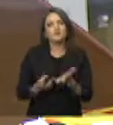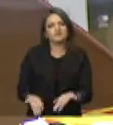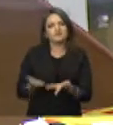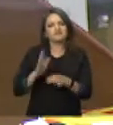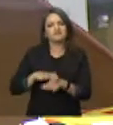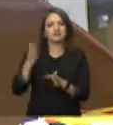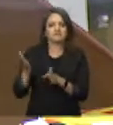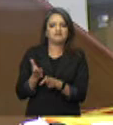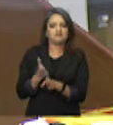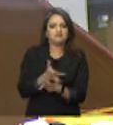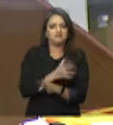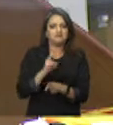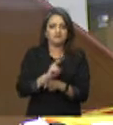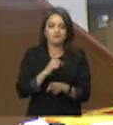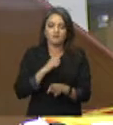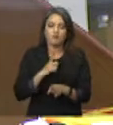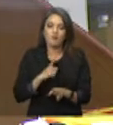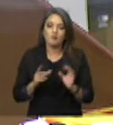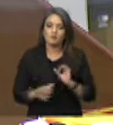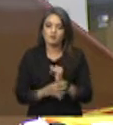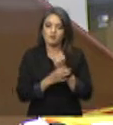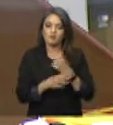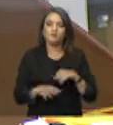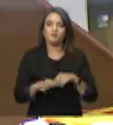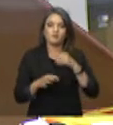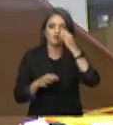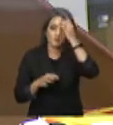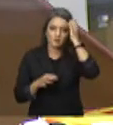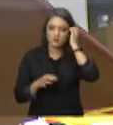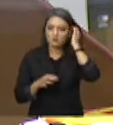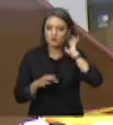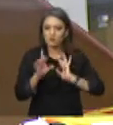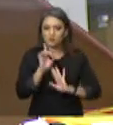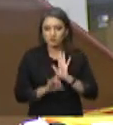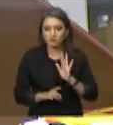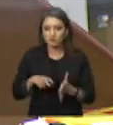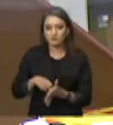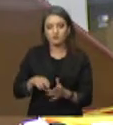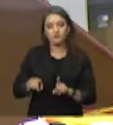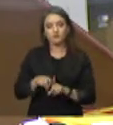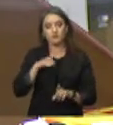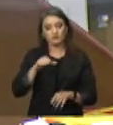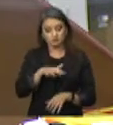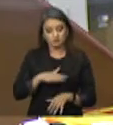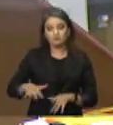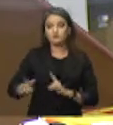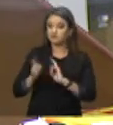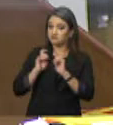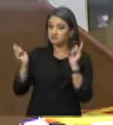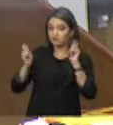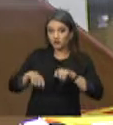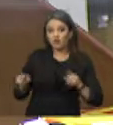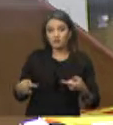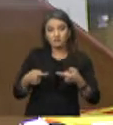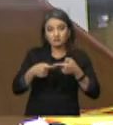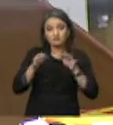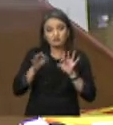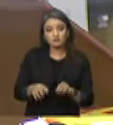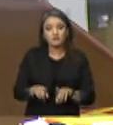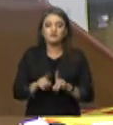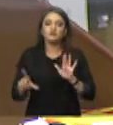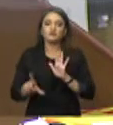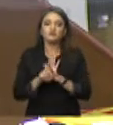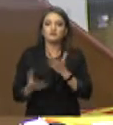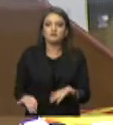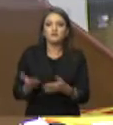benéfica constitucionalmente assegurado para o penal é plenamente aplicável também a Seara da improbidade administrativa tanto mais se